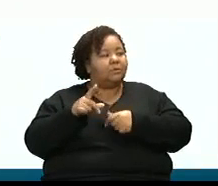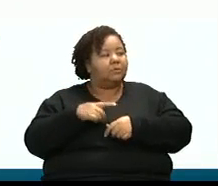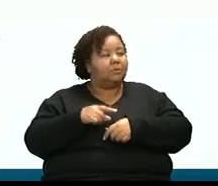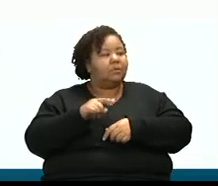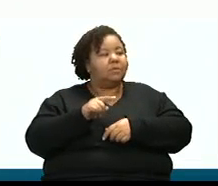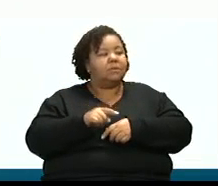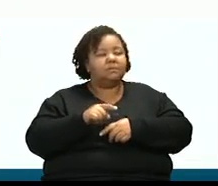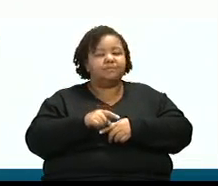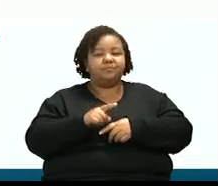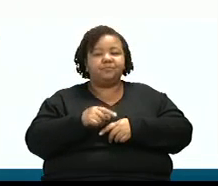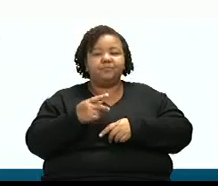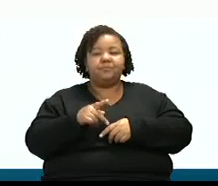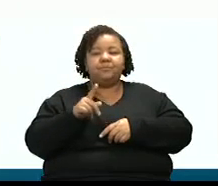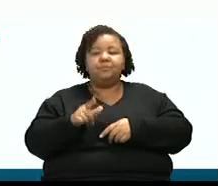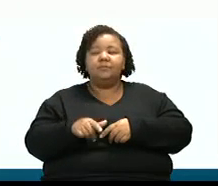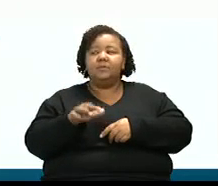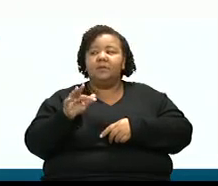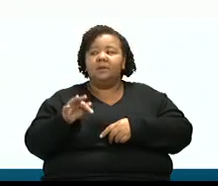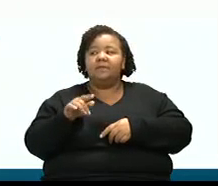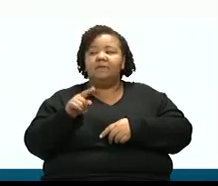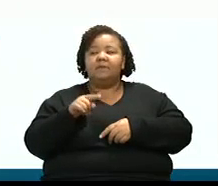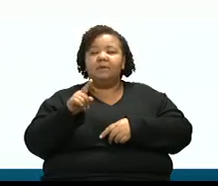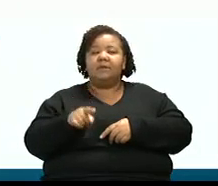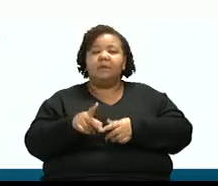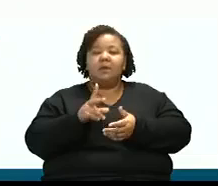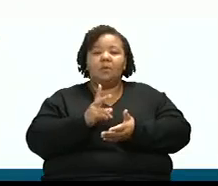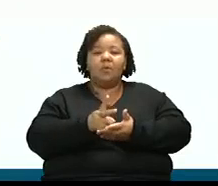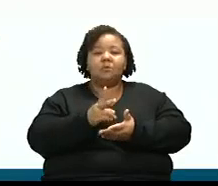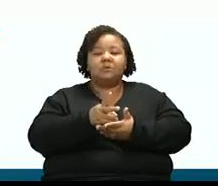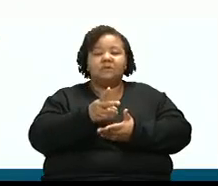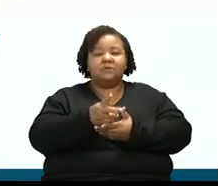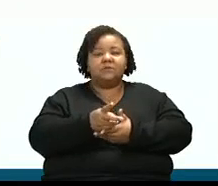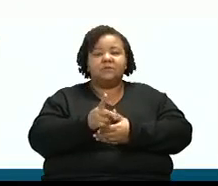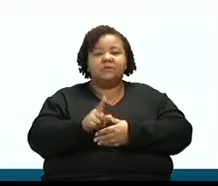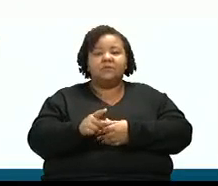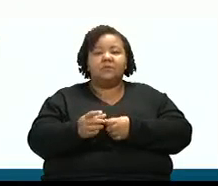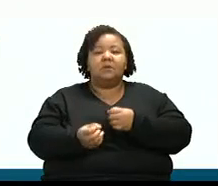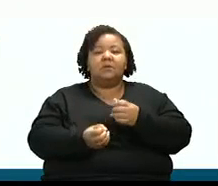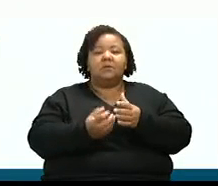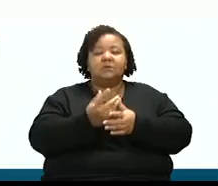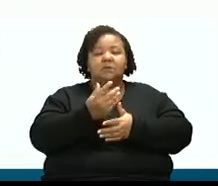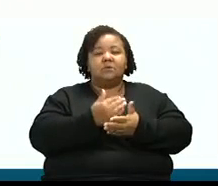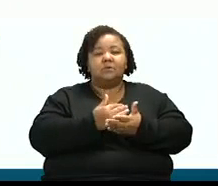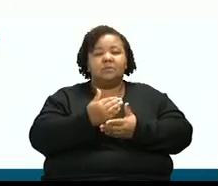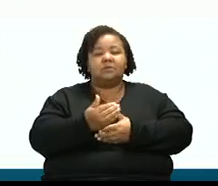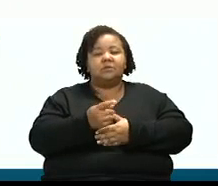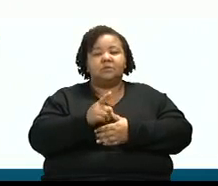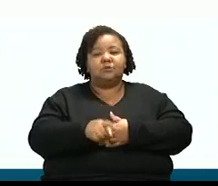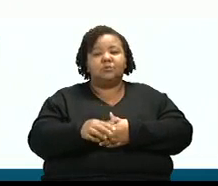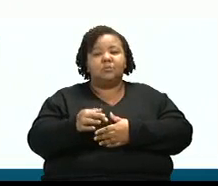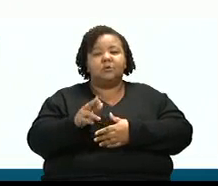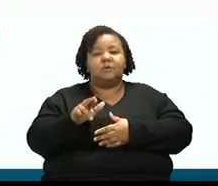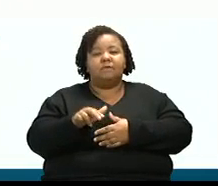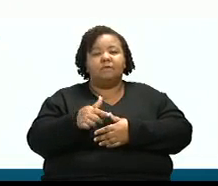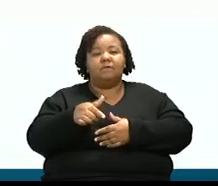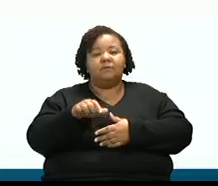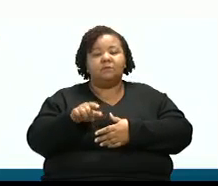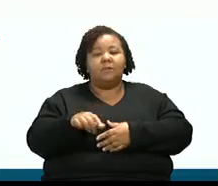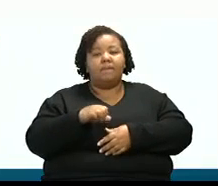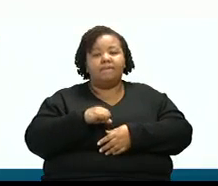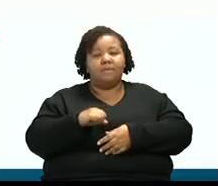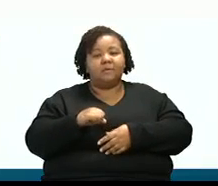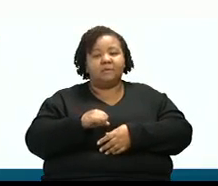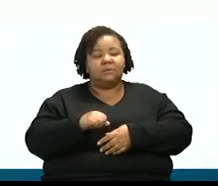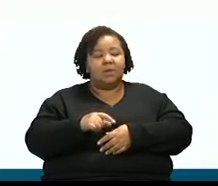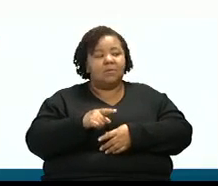tenho esse campo f como sendo conservativo. Ele é originado a partir de uma função potencial. Então,